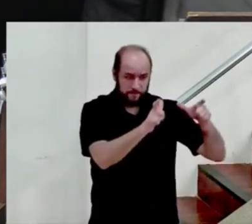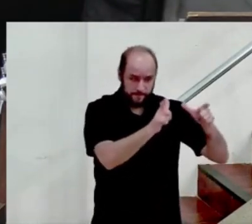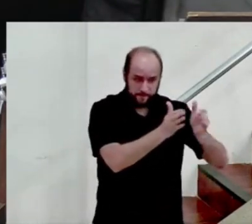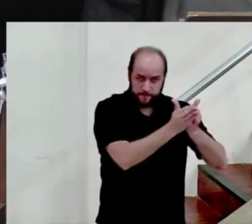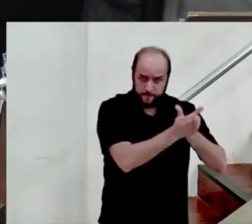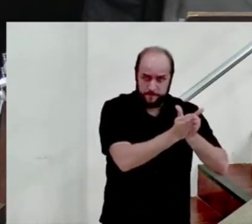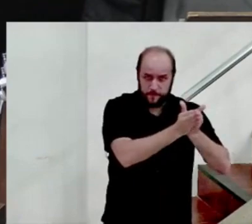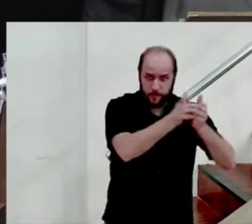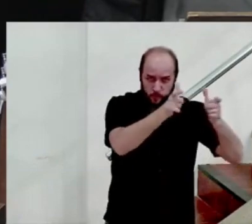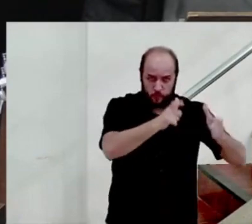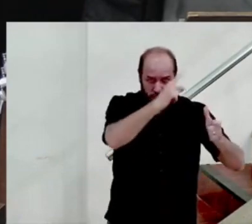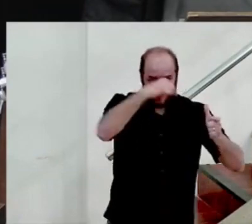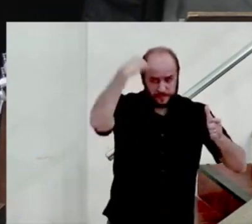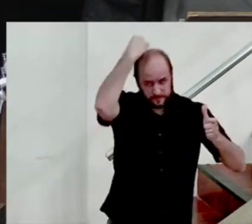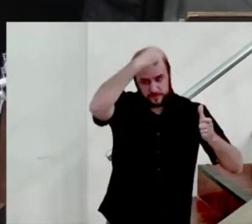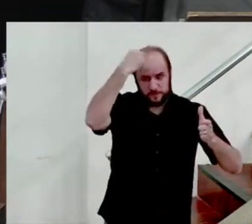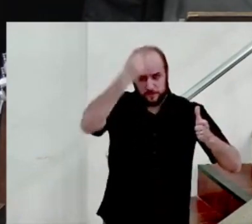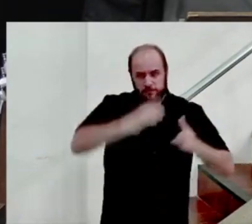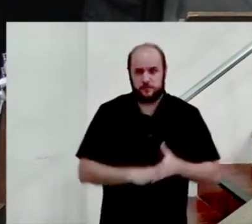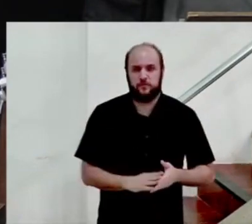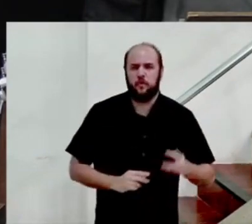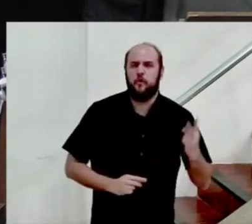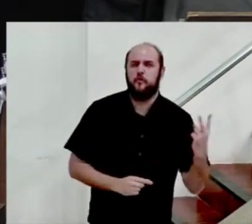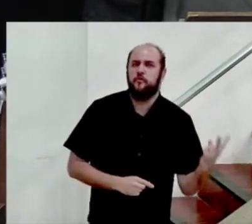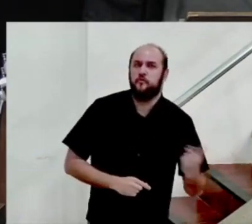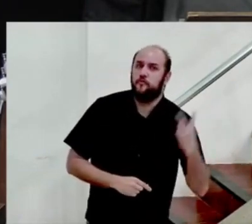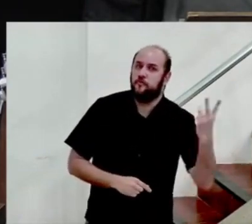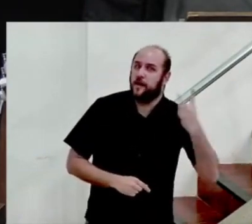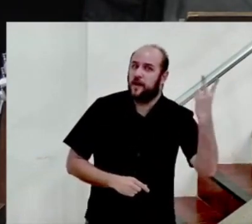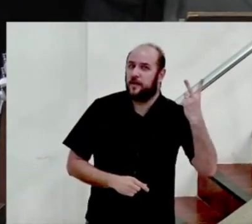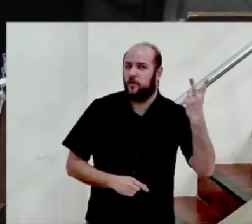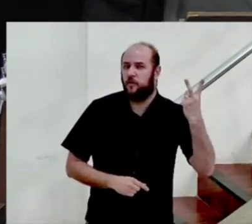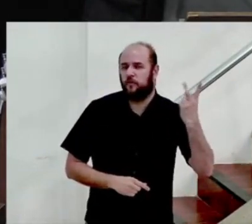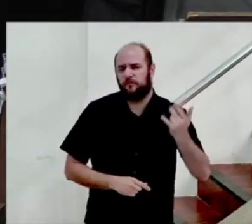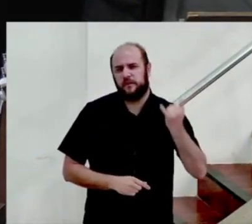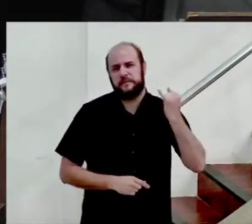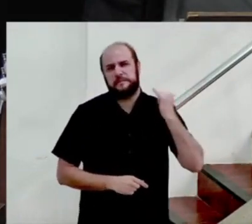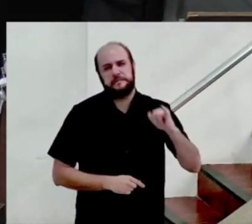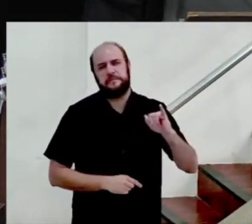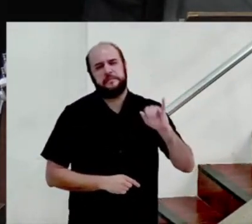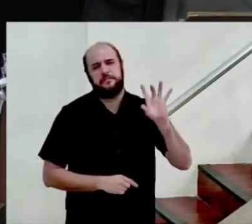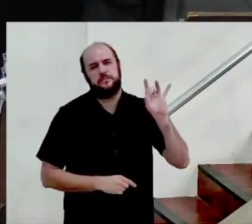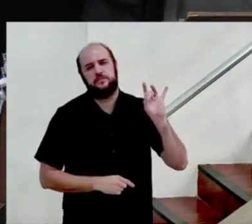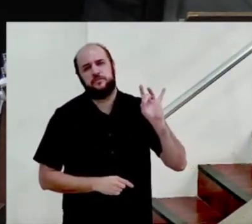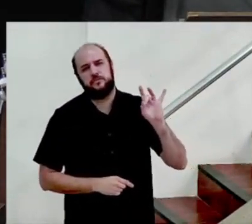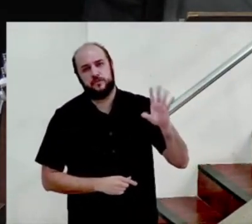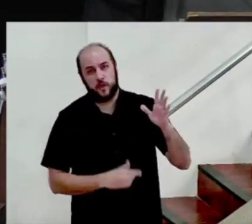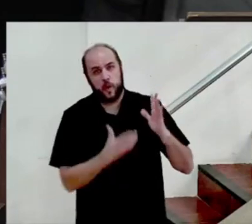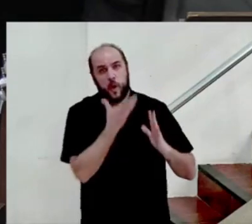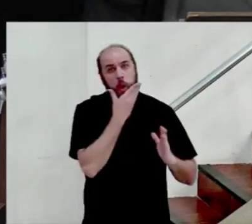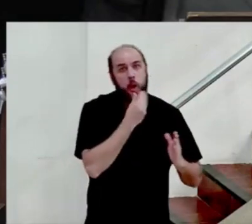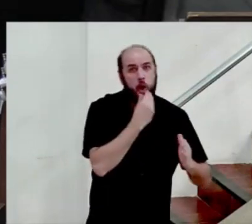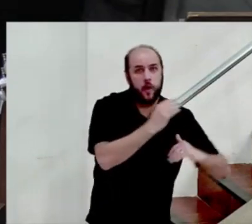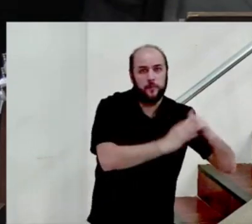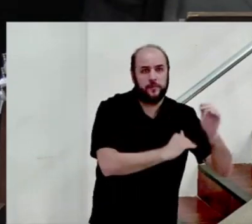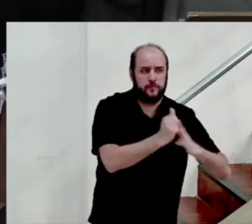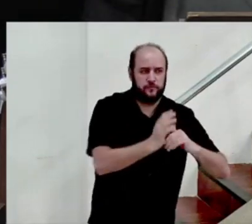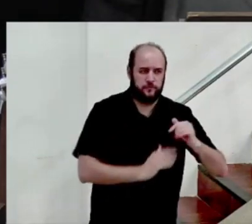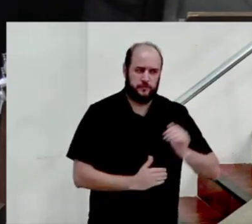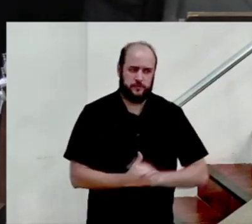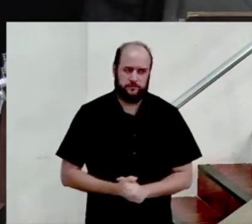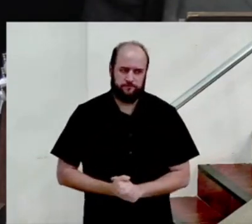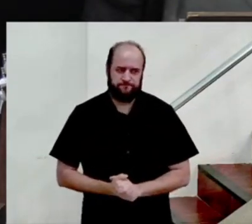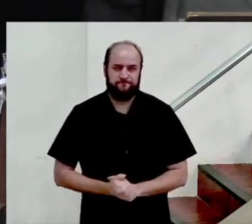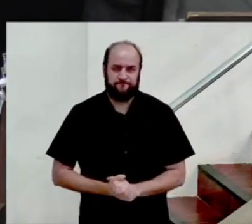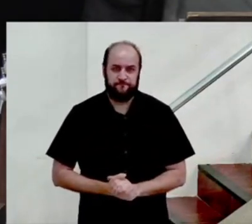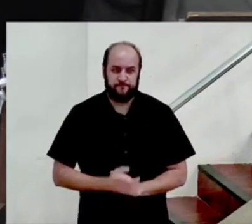nenhum santuário tem validade se ele for construído exclusivamente por mãos humanas. Nós lemos